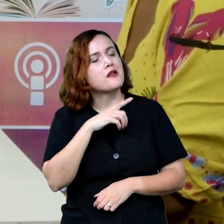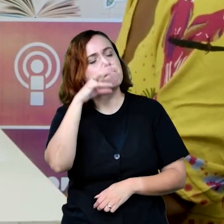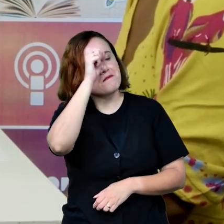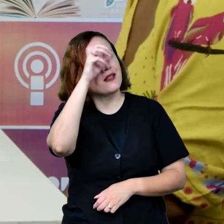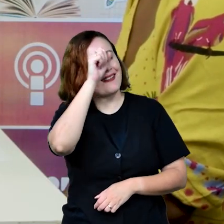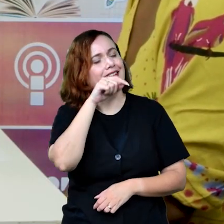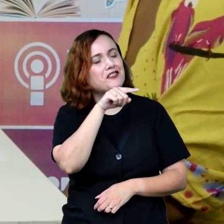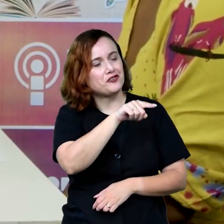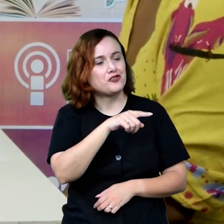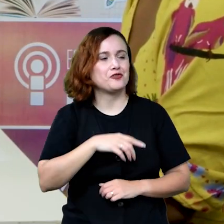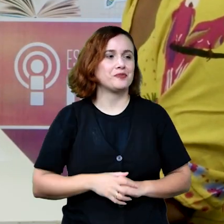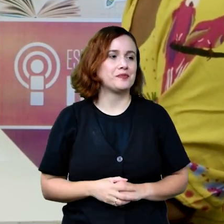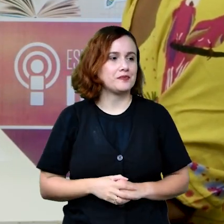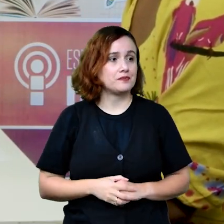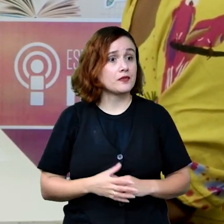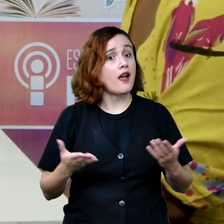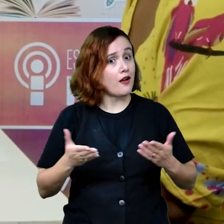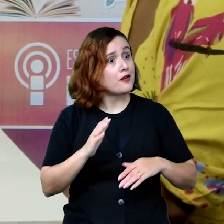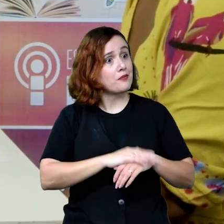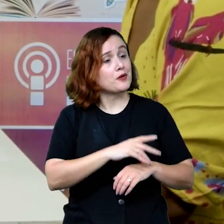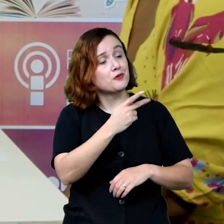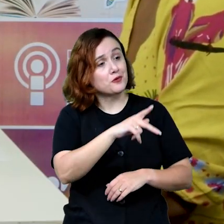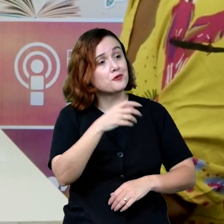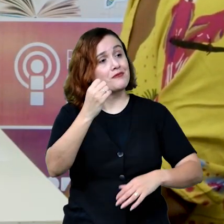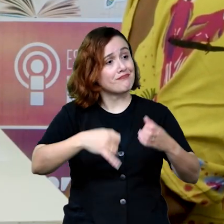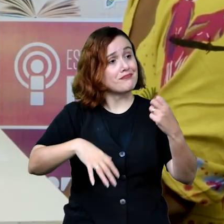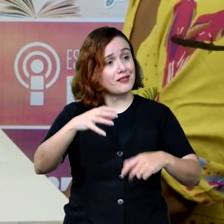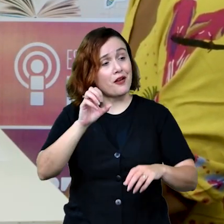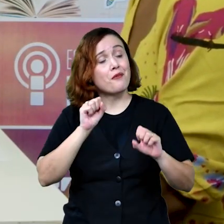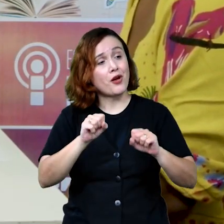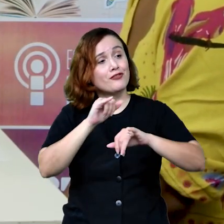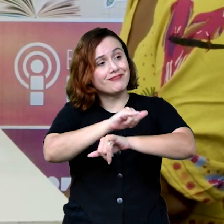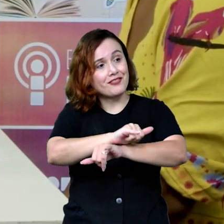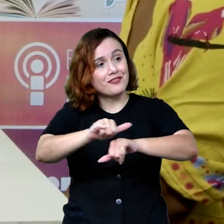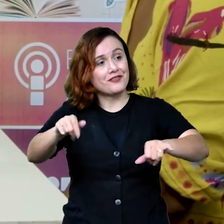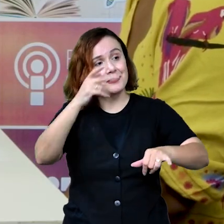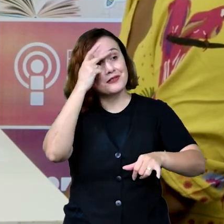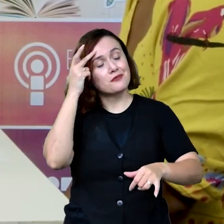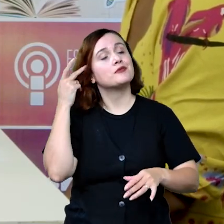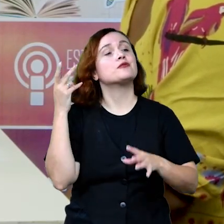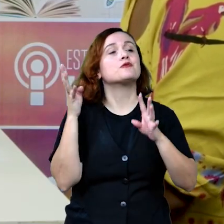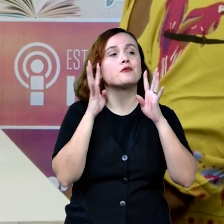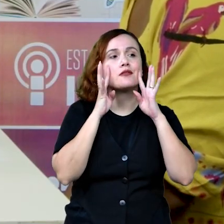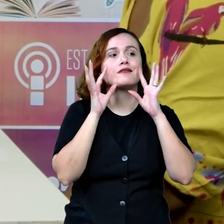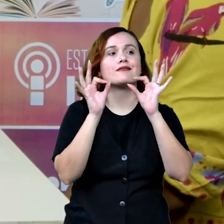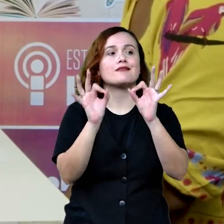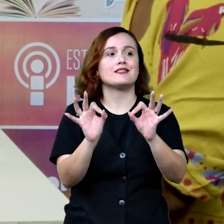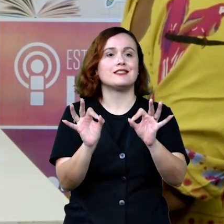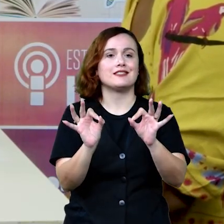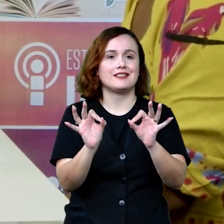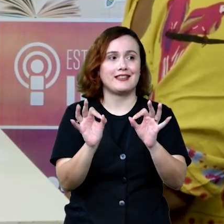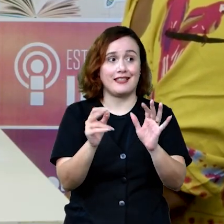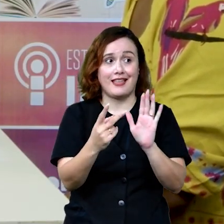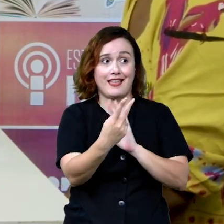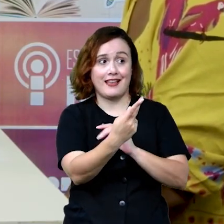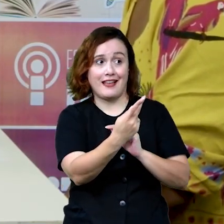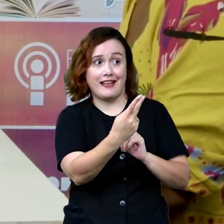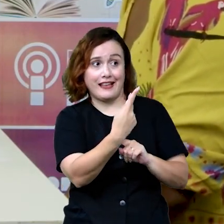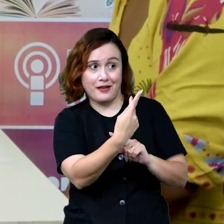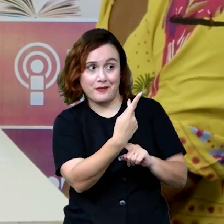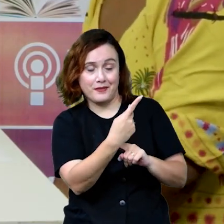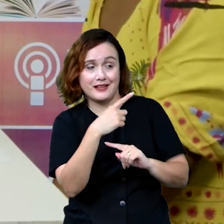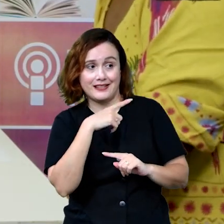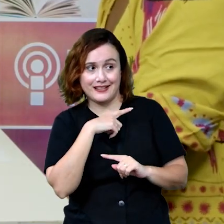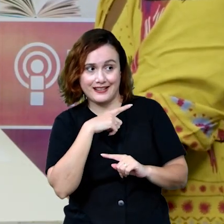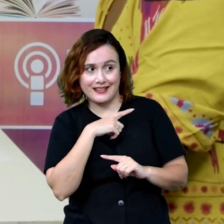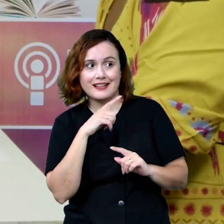rolado. Você pode deixar uma mensagem sua para quem está assistindo. Bem naquela